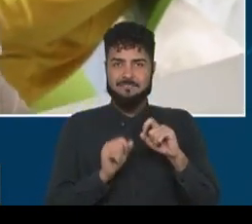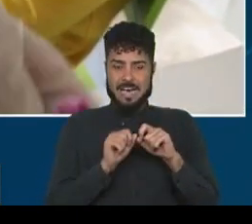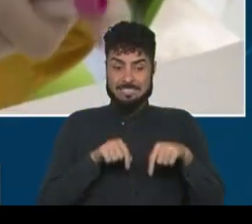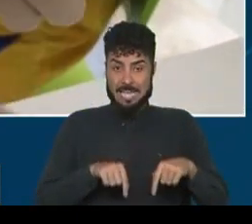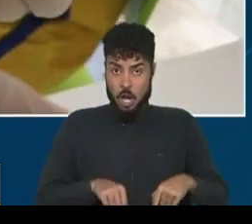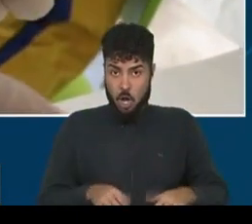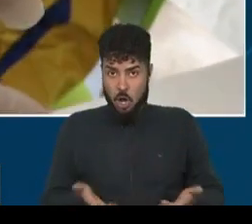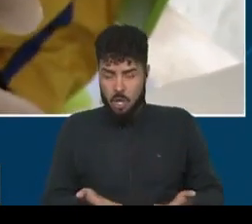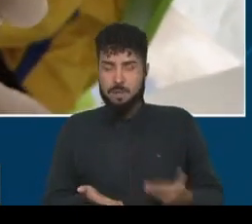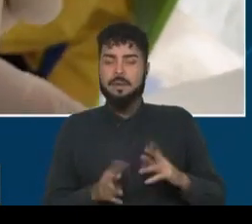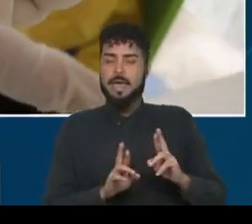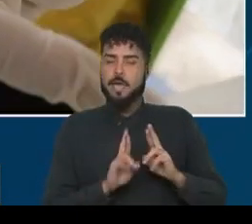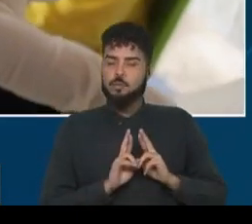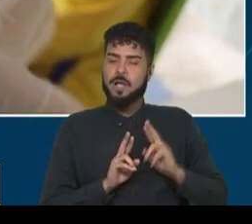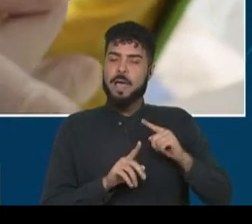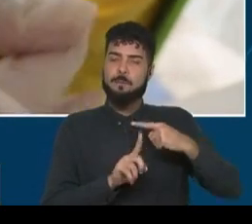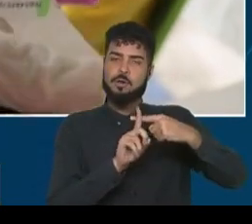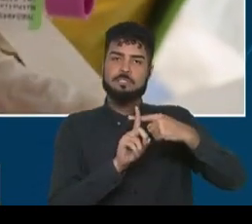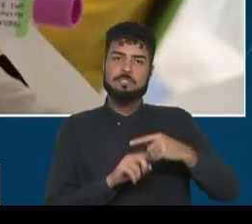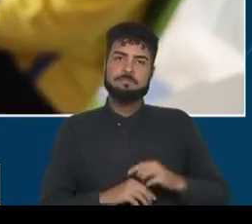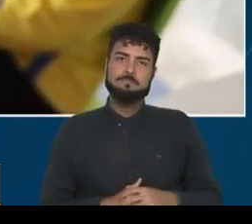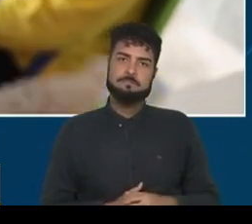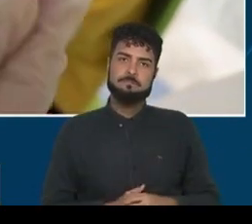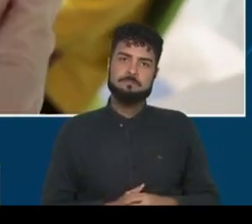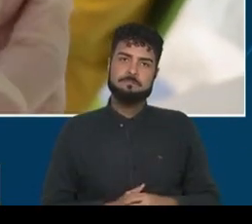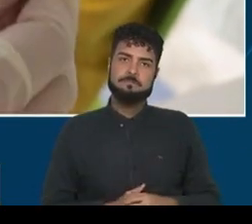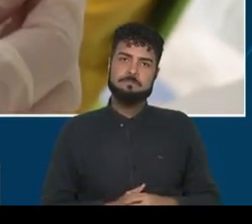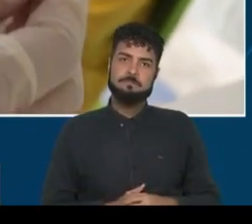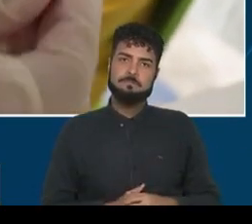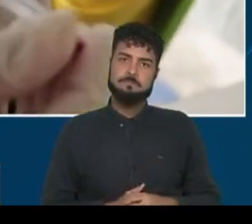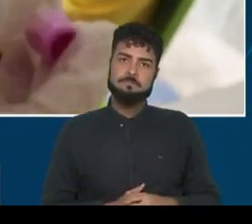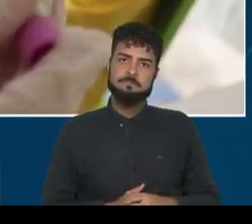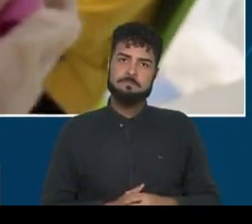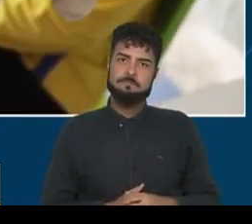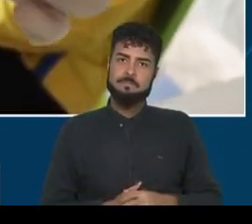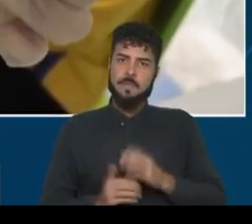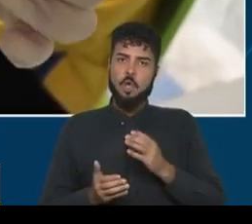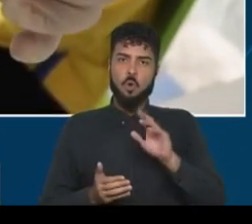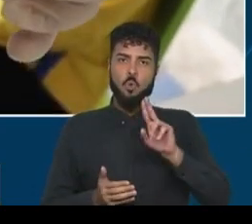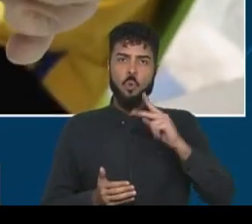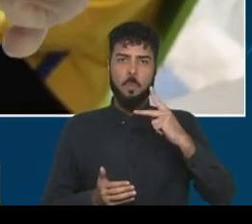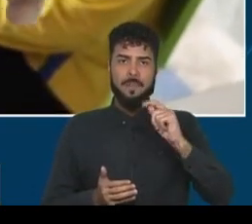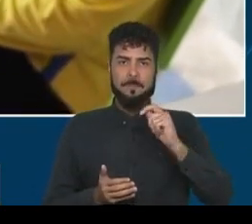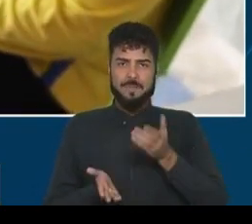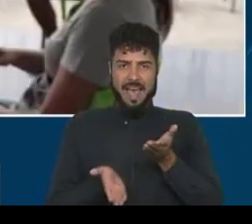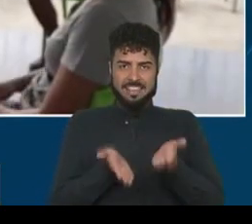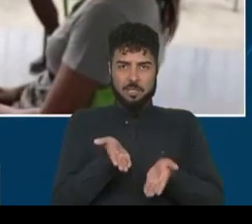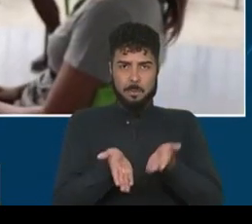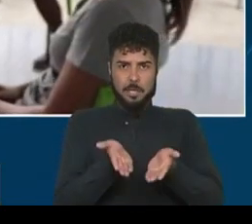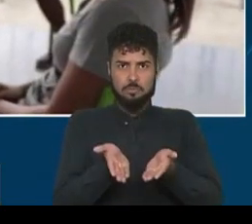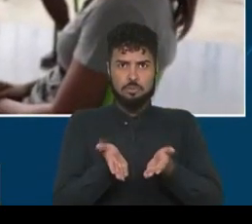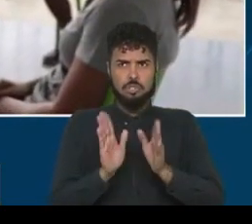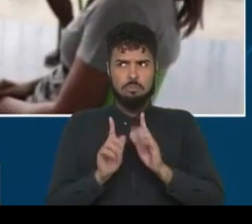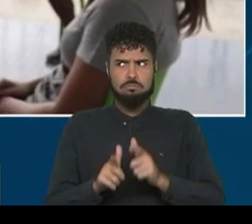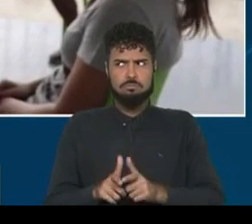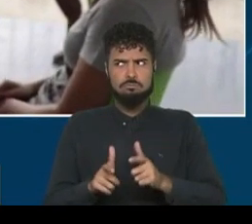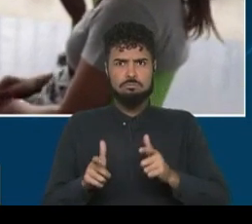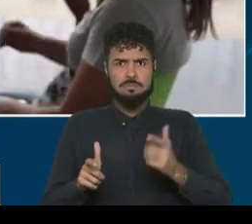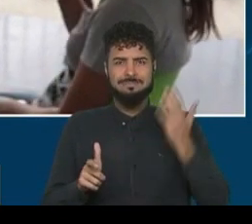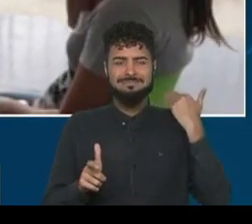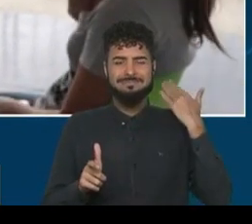momento dão resultado positivo. Os atendimentos nas UPAs também aumentaram, de cerca